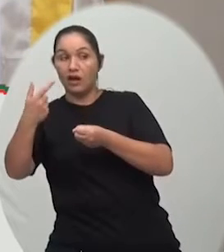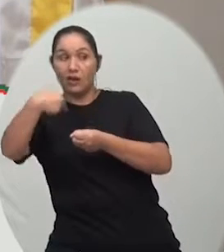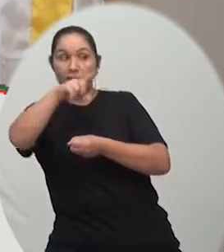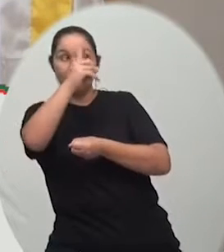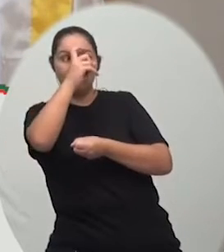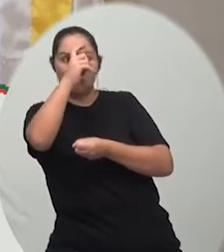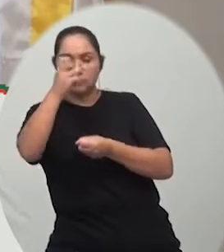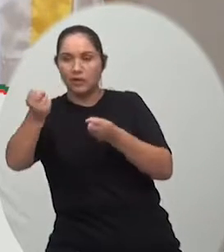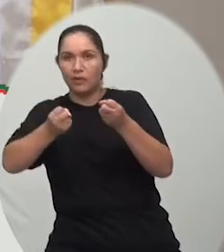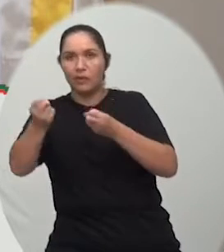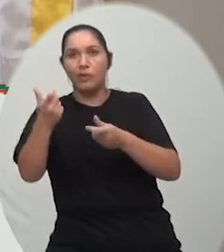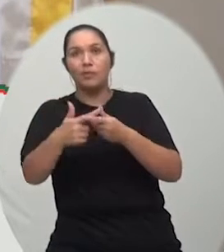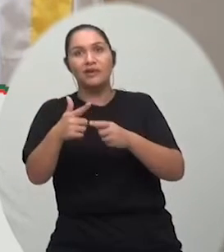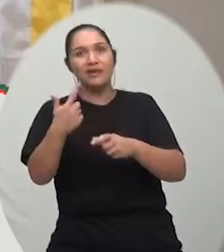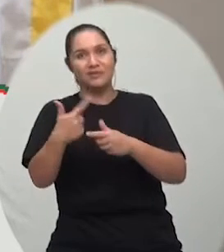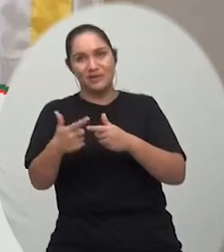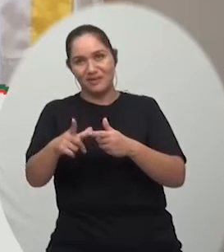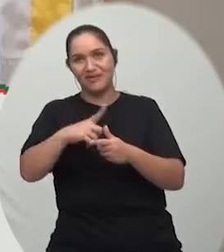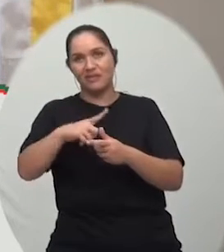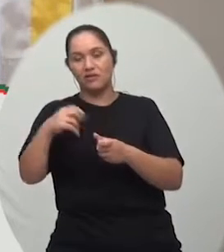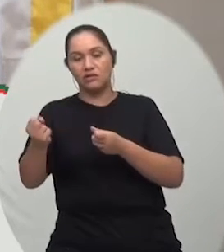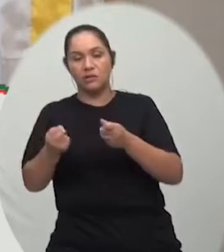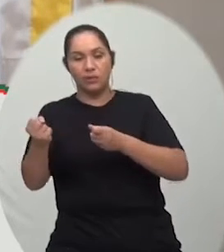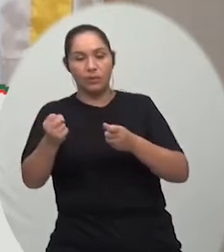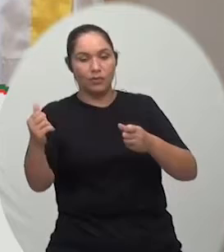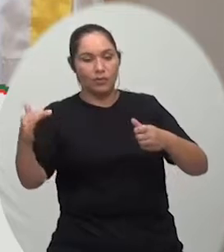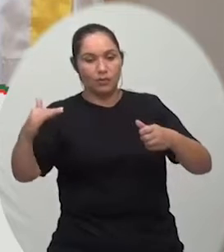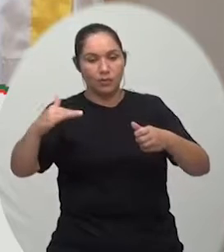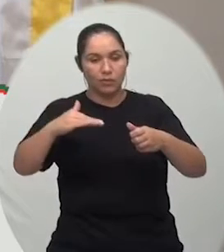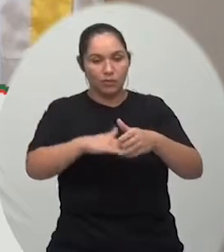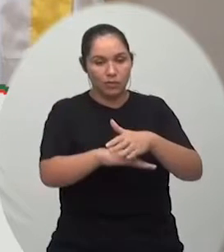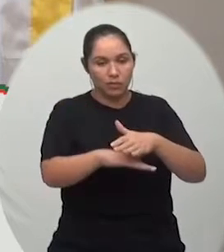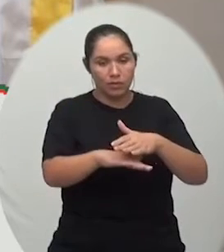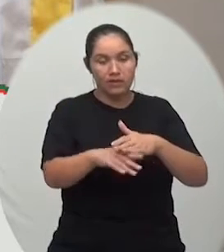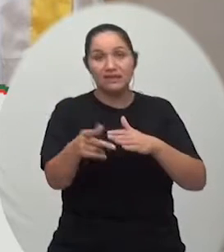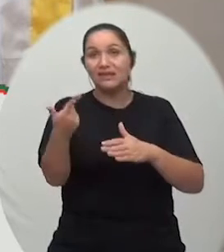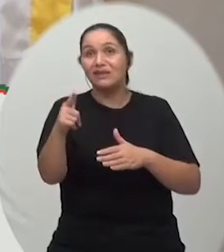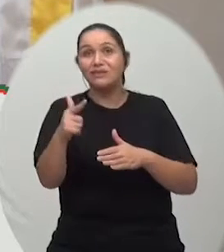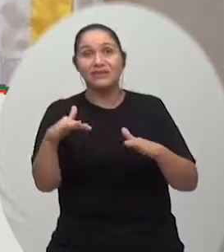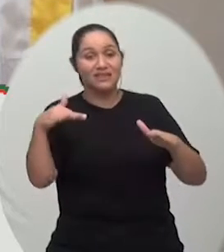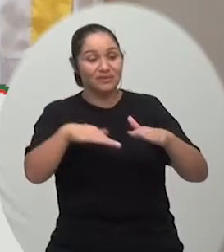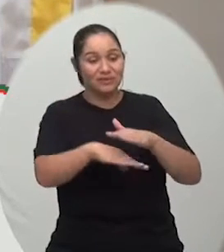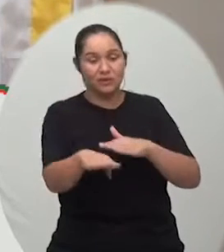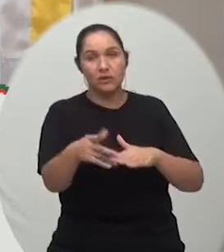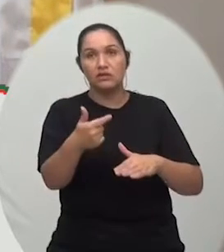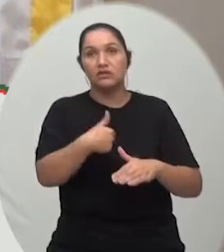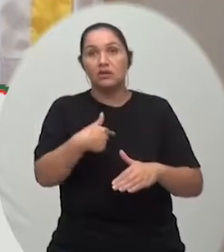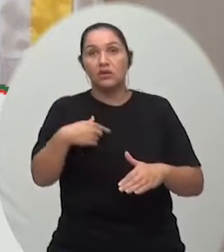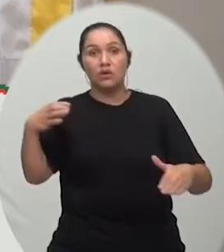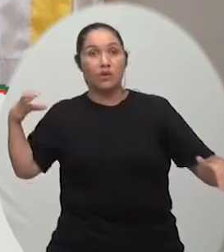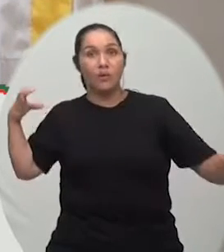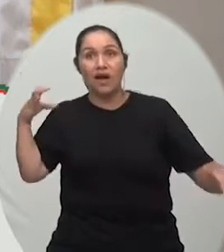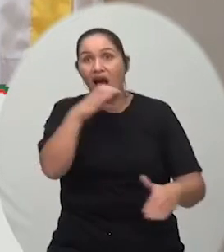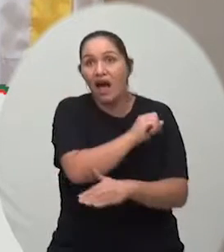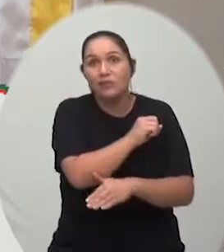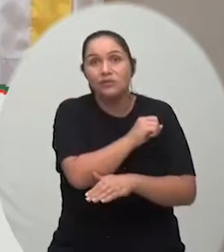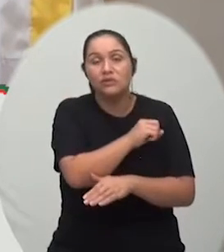não vejo onde estacionar atualmente se você precisar chegar ao hospital com pressa. Então,